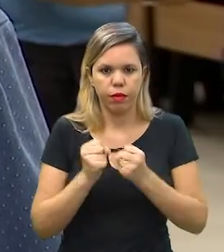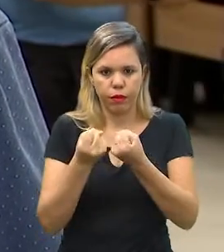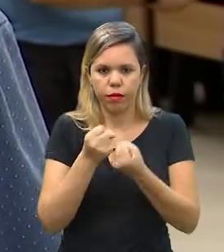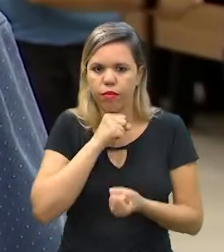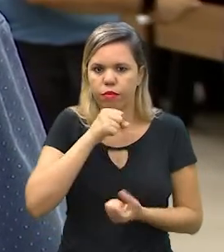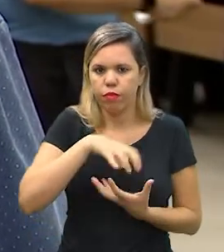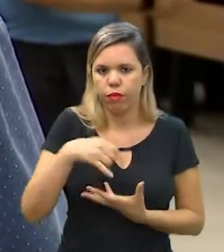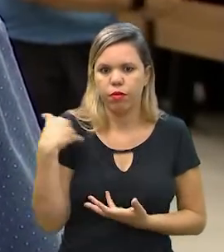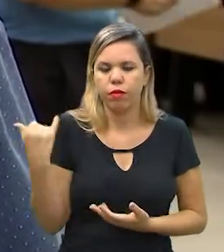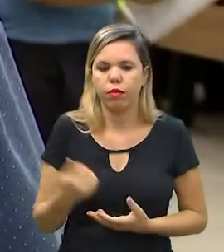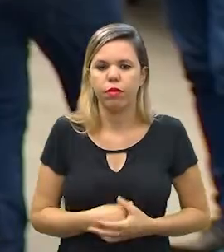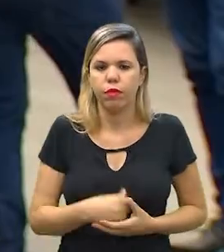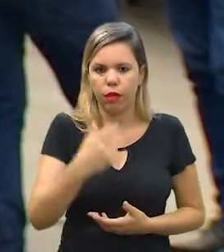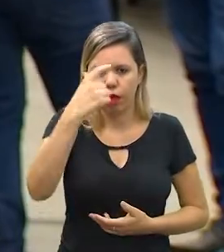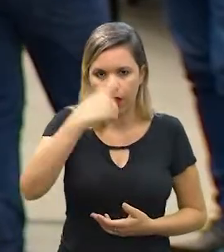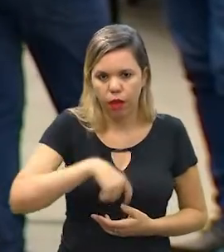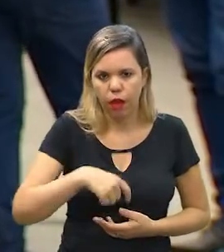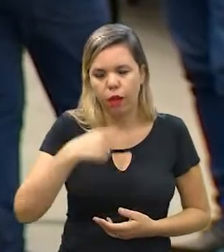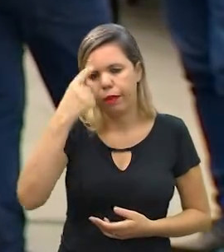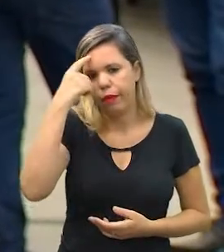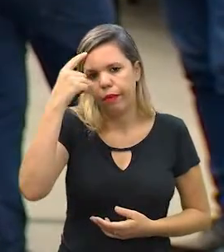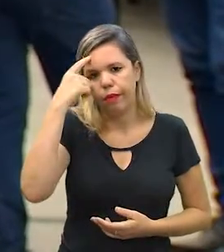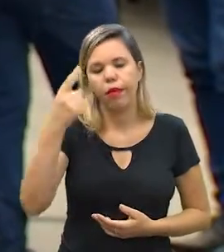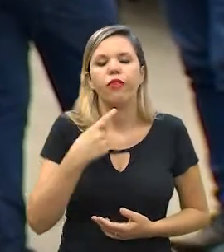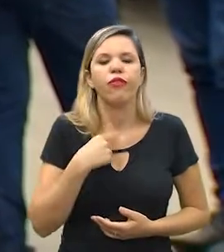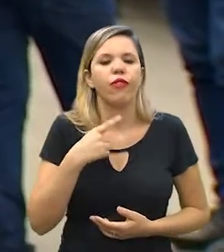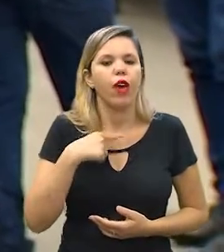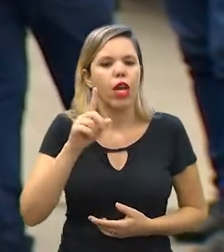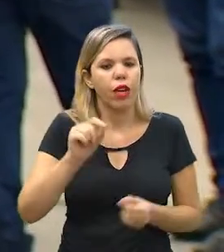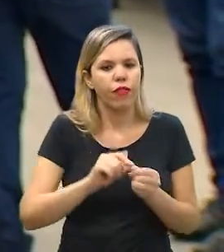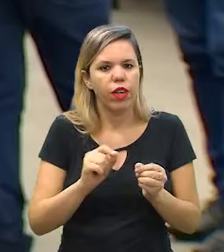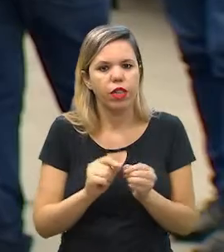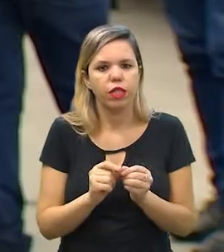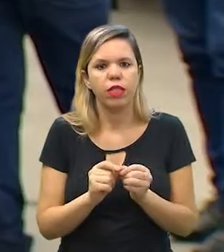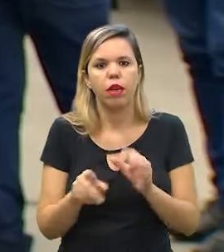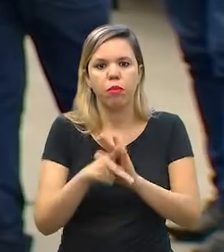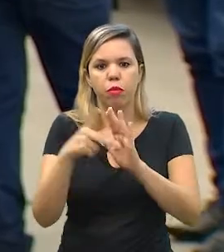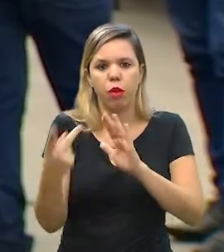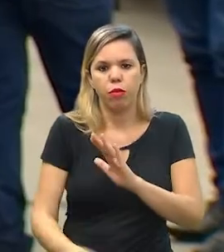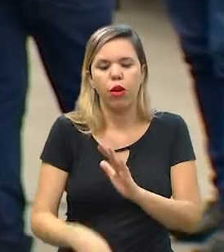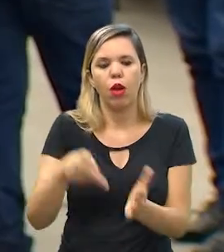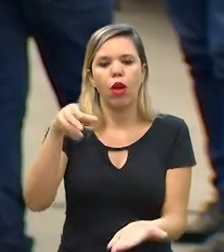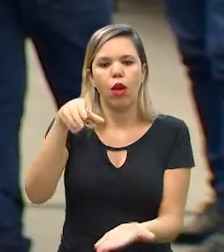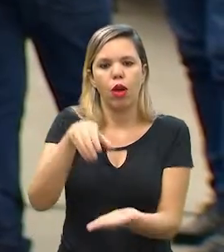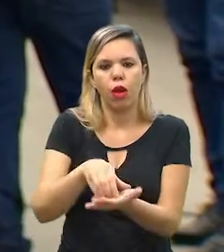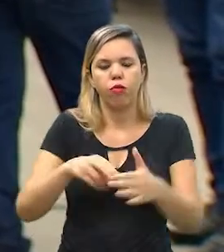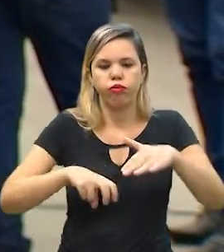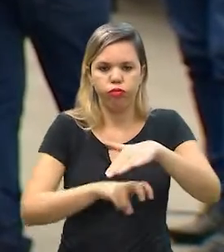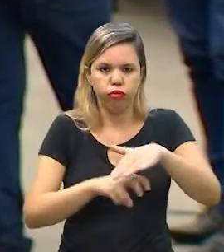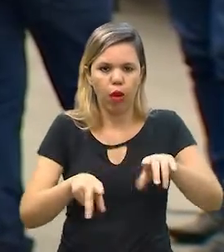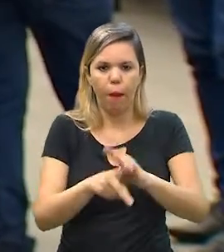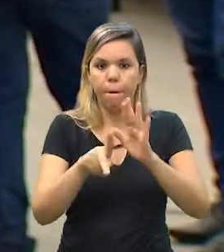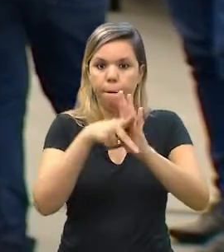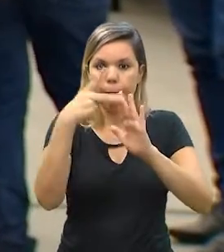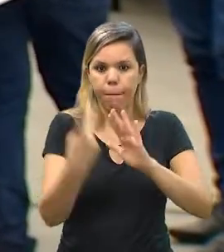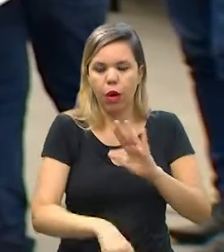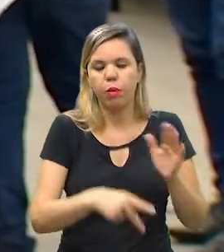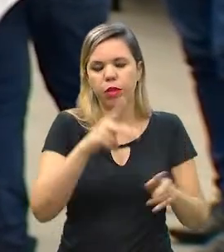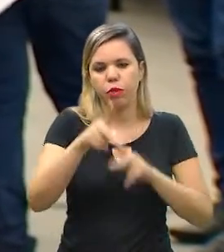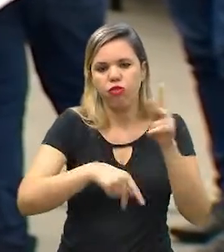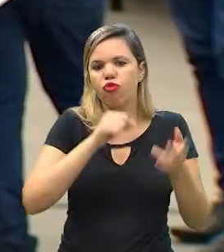trabalho em defesa dos idosos e eu a minha ideia seria fazer uma creche para eles que tem